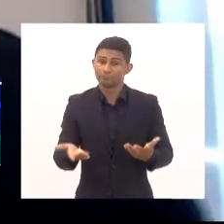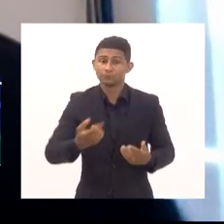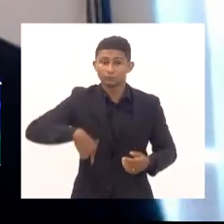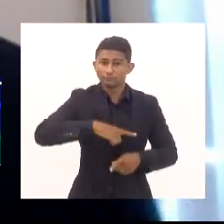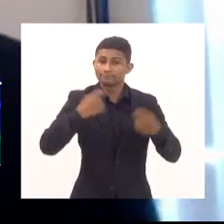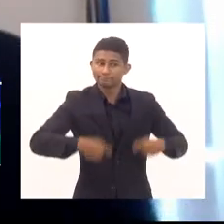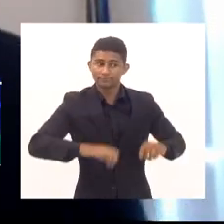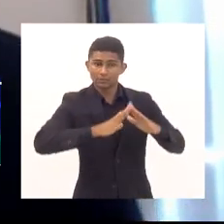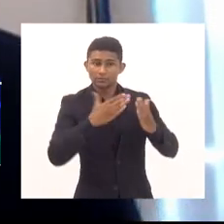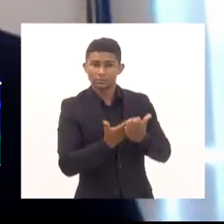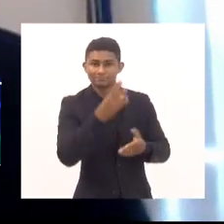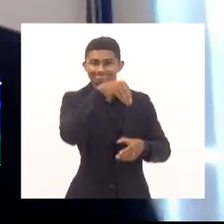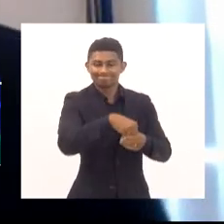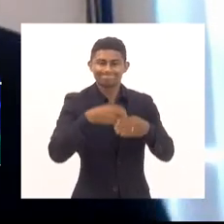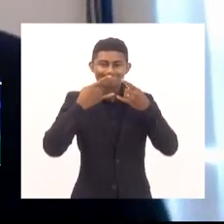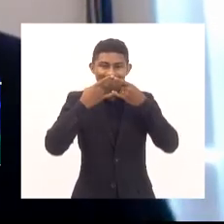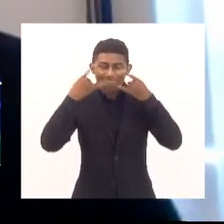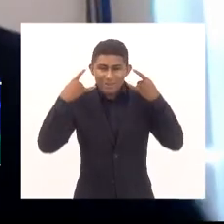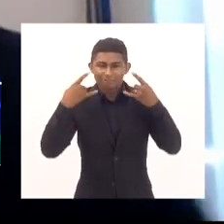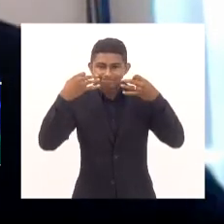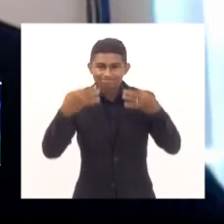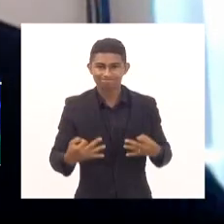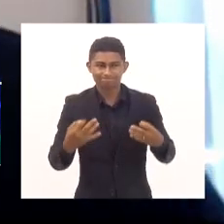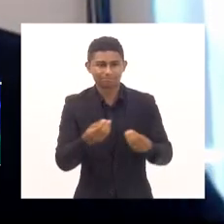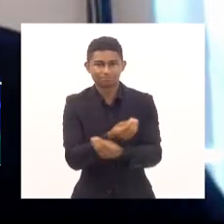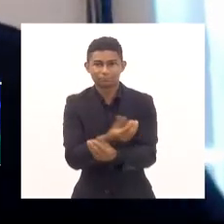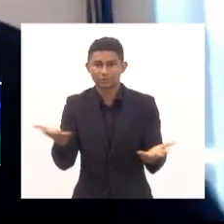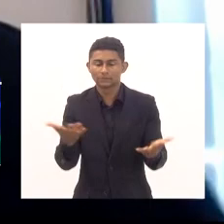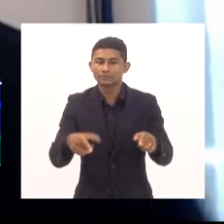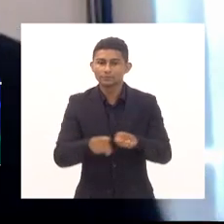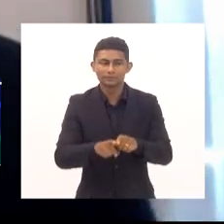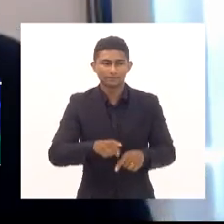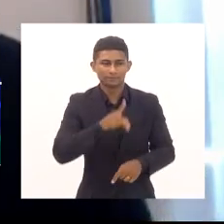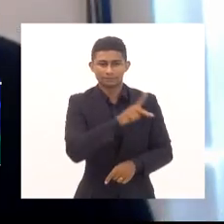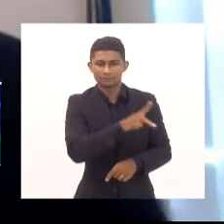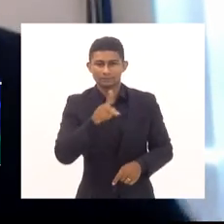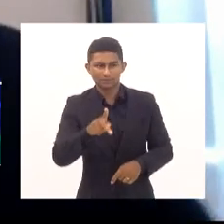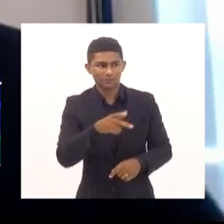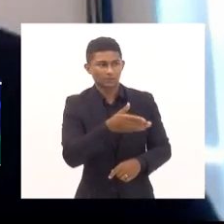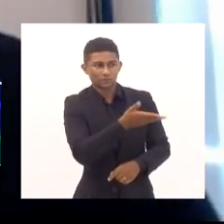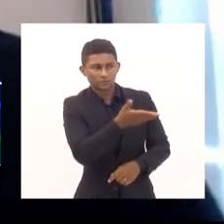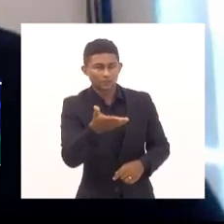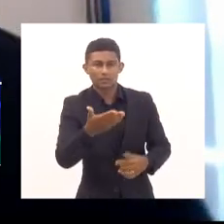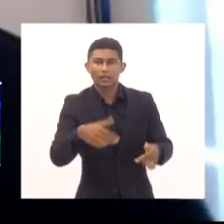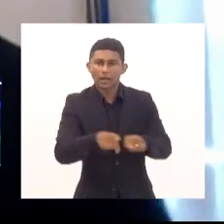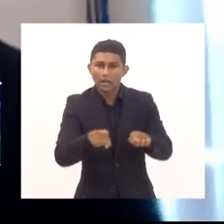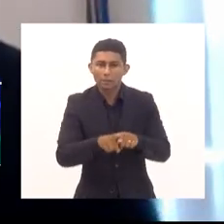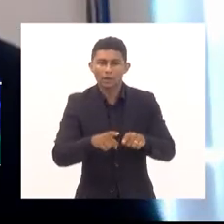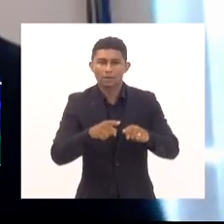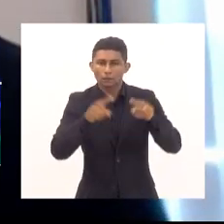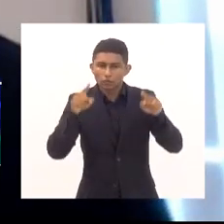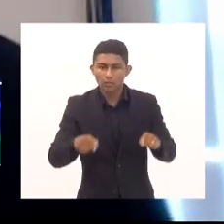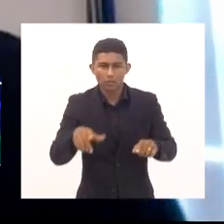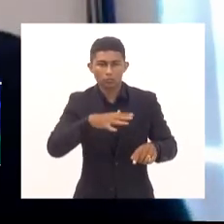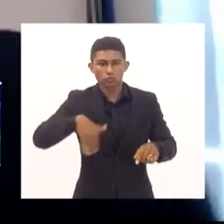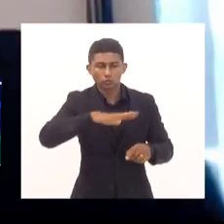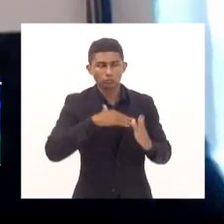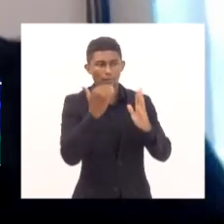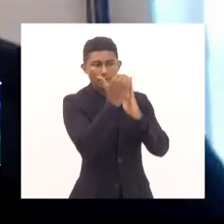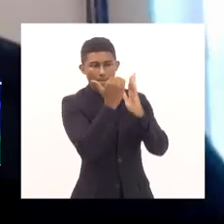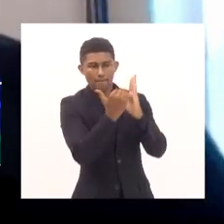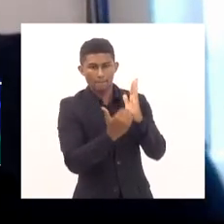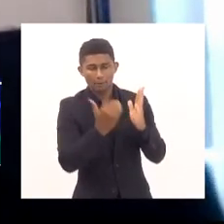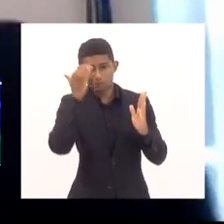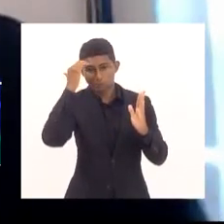nas escolas, garantir profissionais para que se garanta o cumprimento dos protocolos, ter